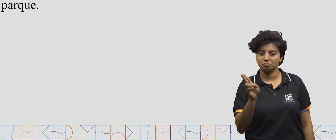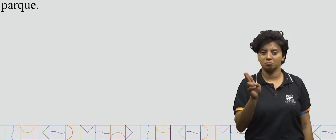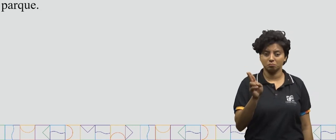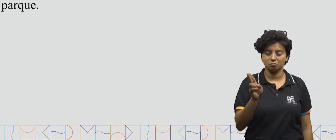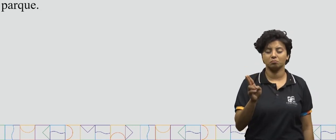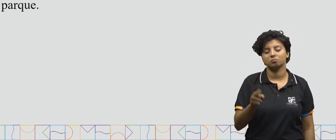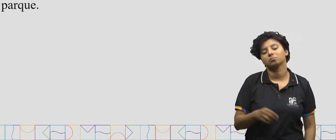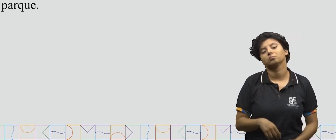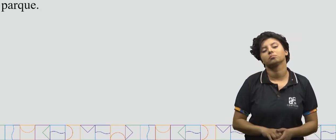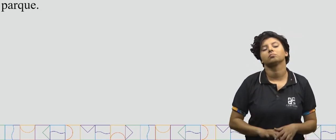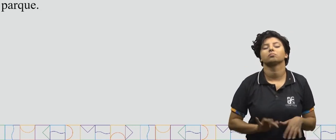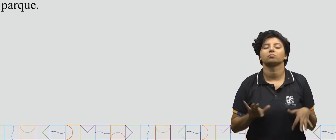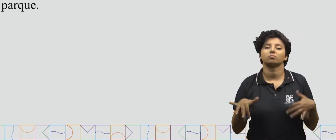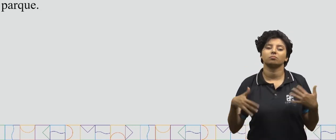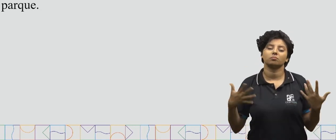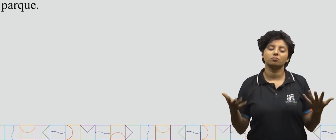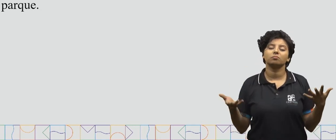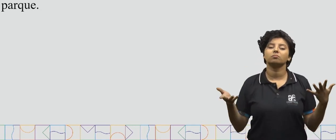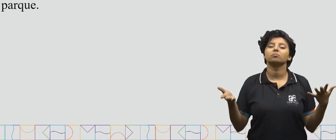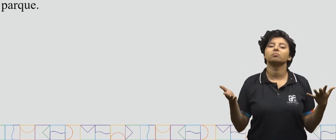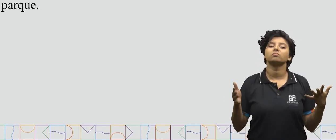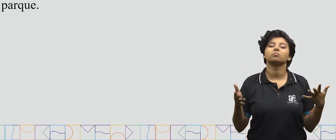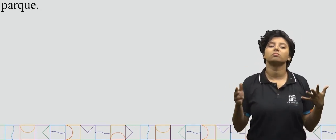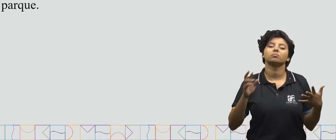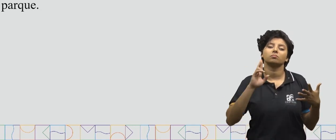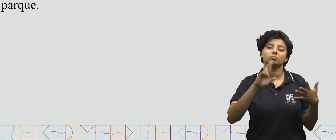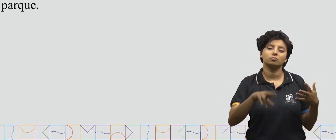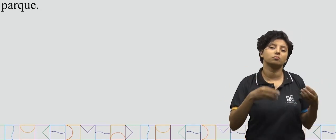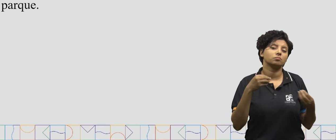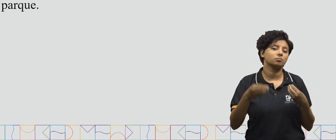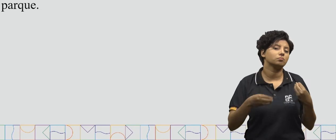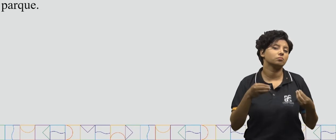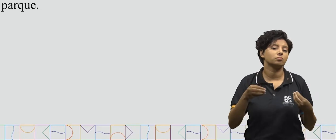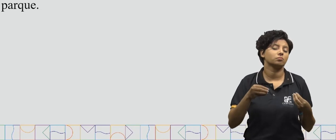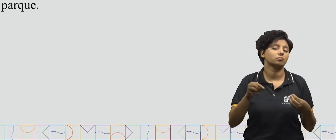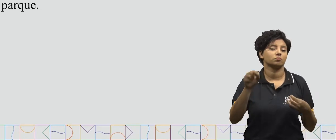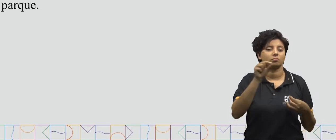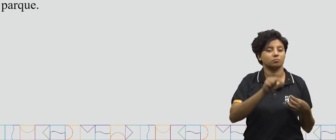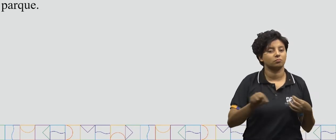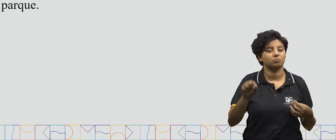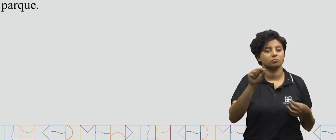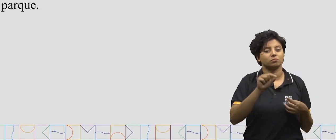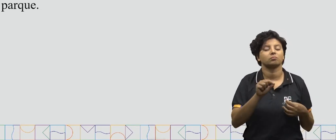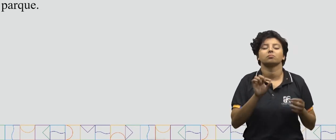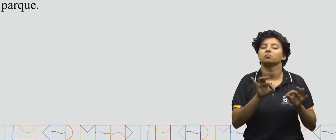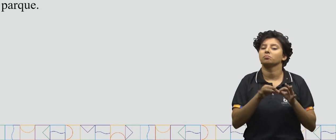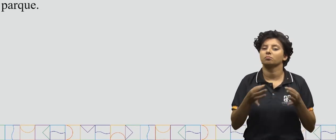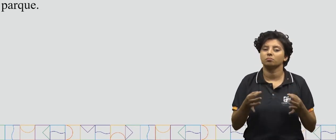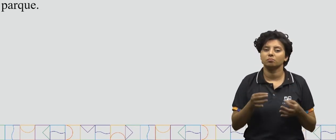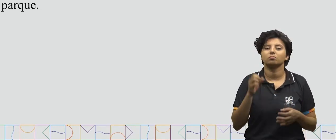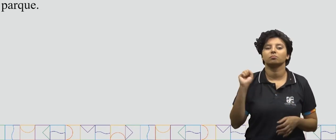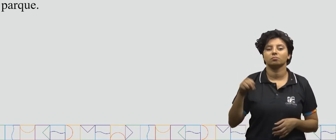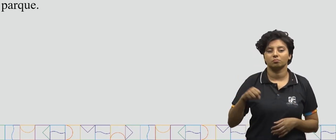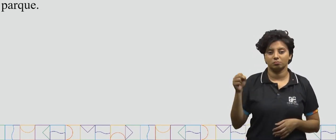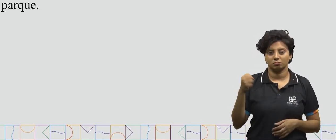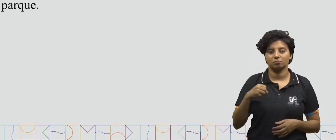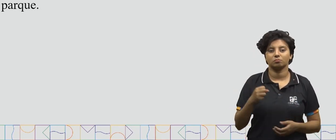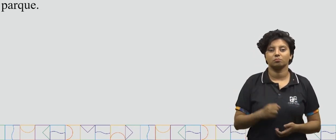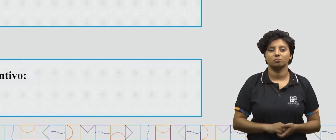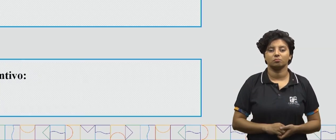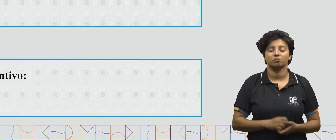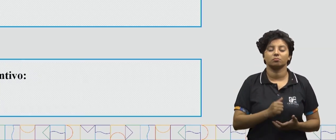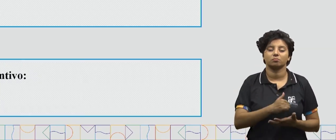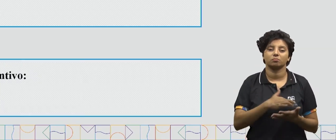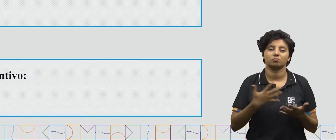coisa nessa frase. Portanto, nossa resposta da letra D será apenas o círculo na palavra